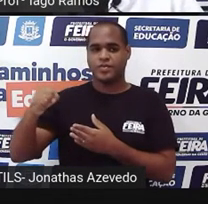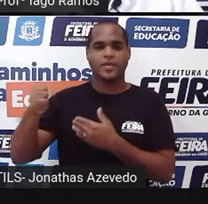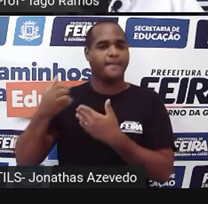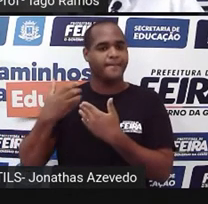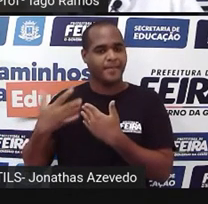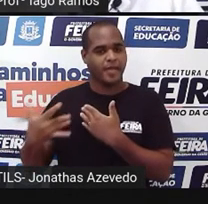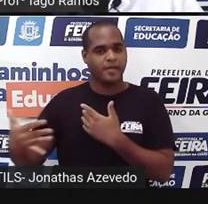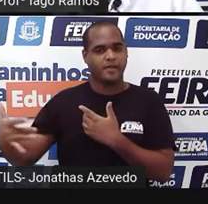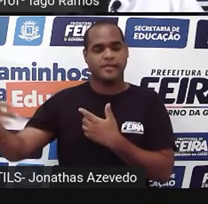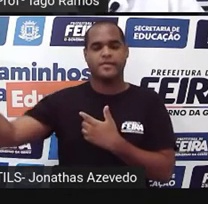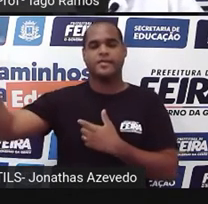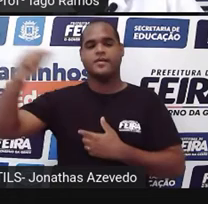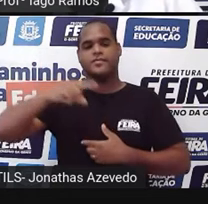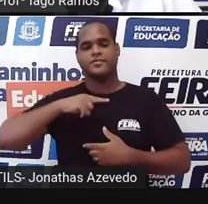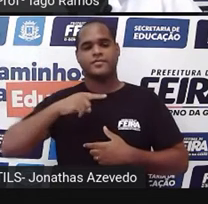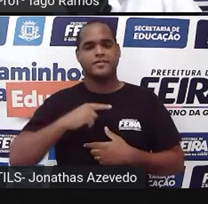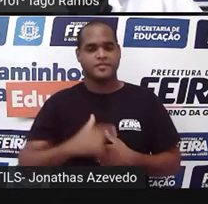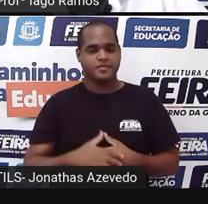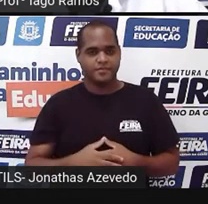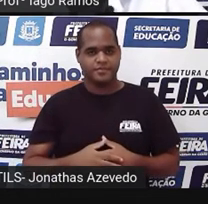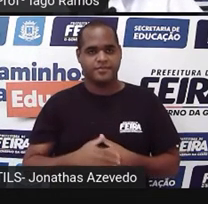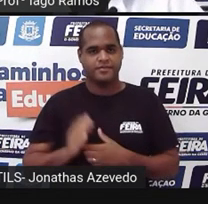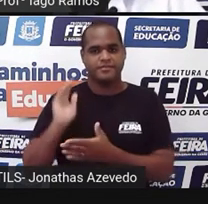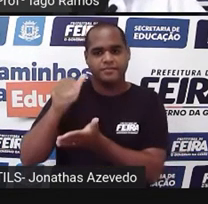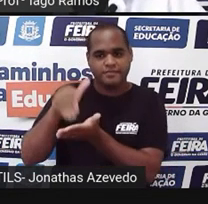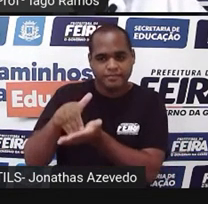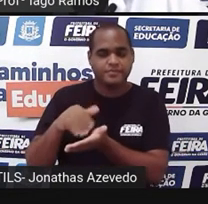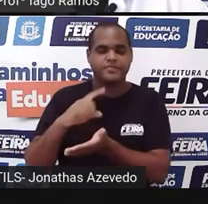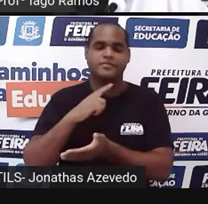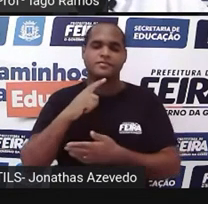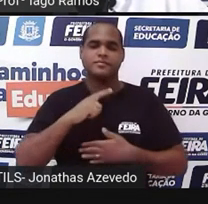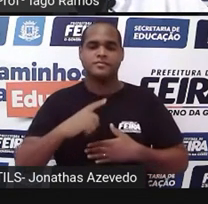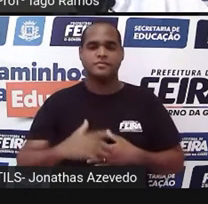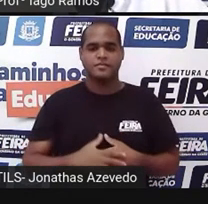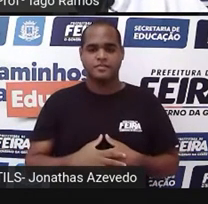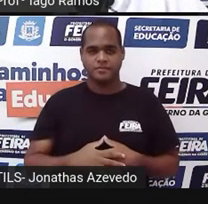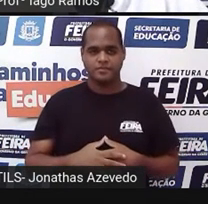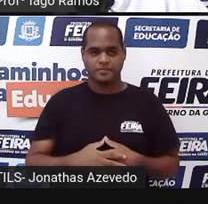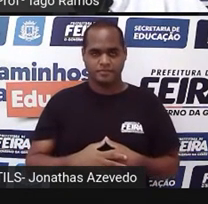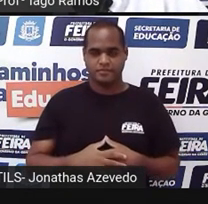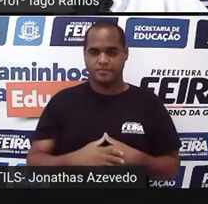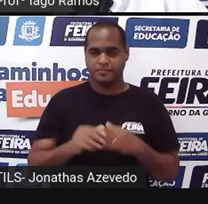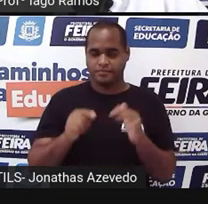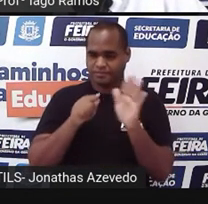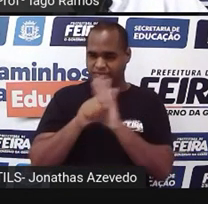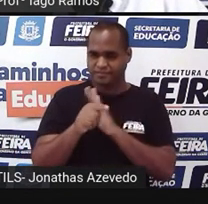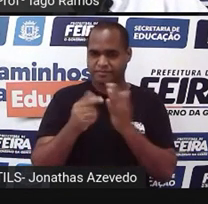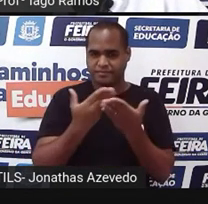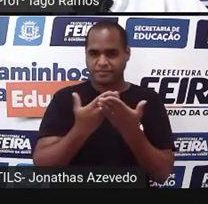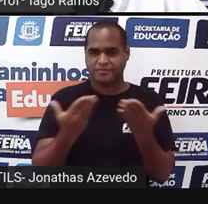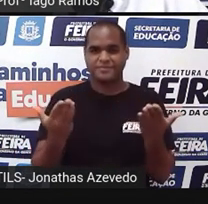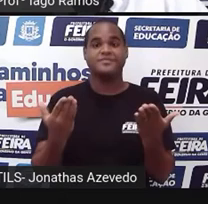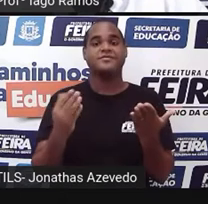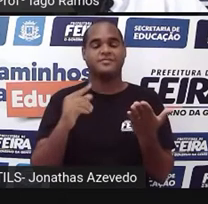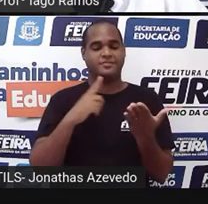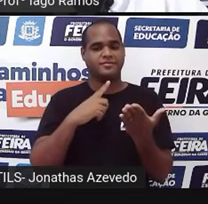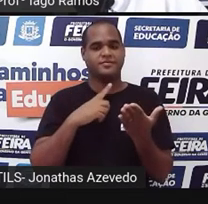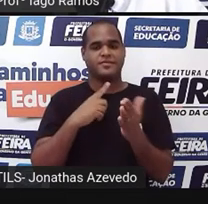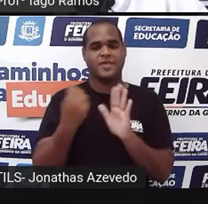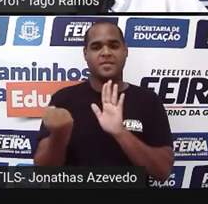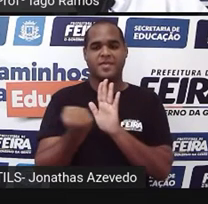0,8888 esse oito fica se repetindo infinitamente Então aquela pergunta que tá ali